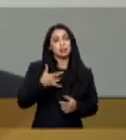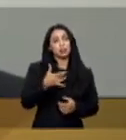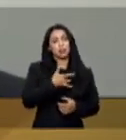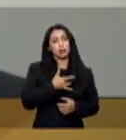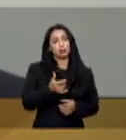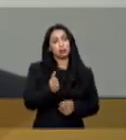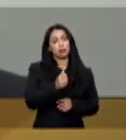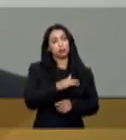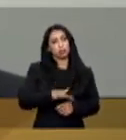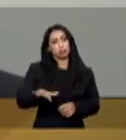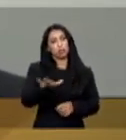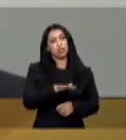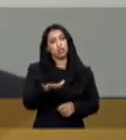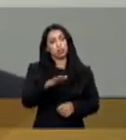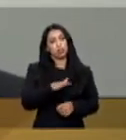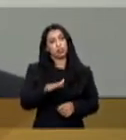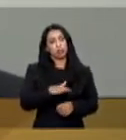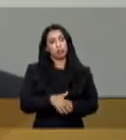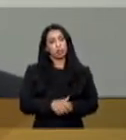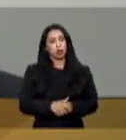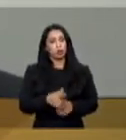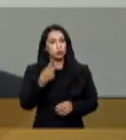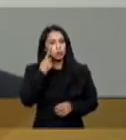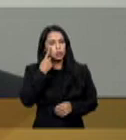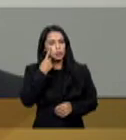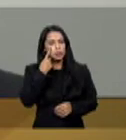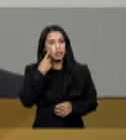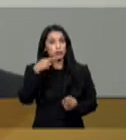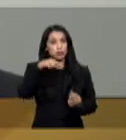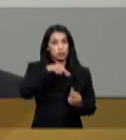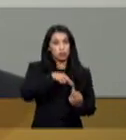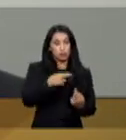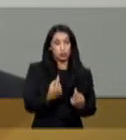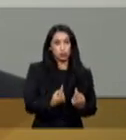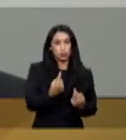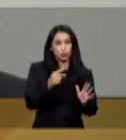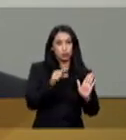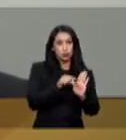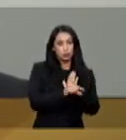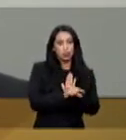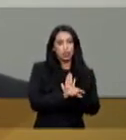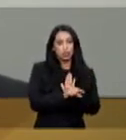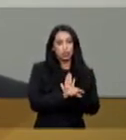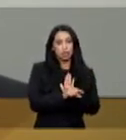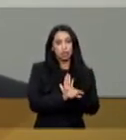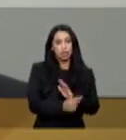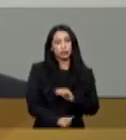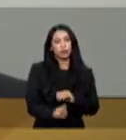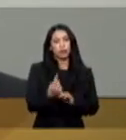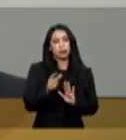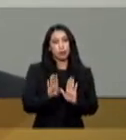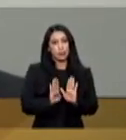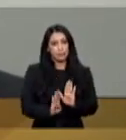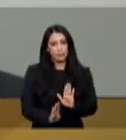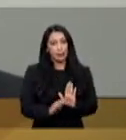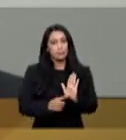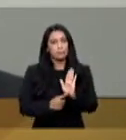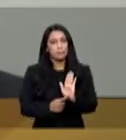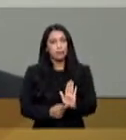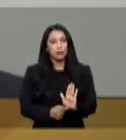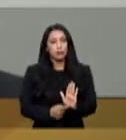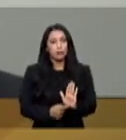do tipo penal. O que se observa, no caso, é que o inciso 1 do parágrafo 1º-B descreve